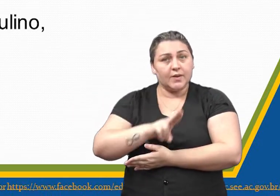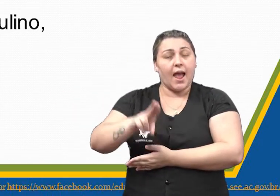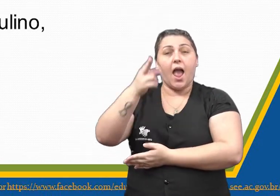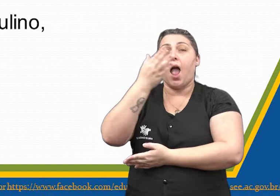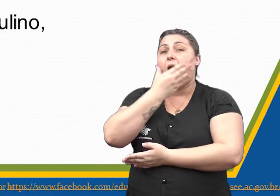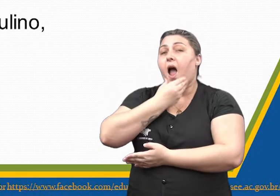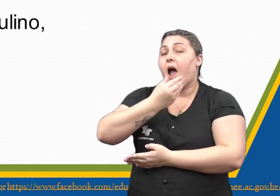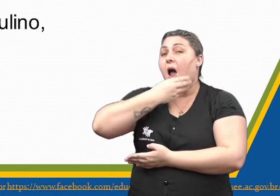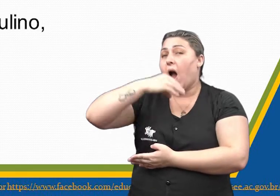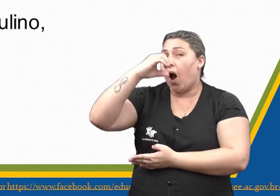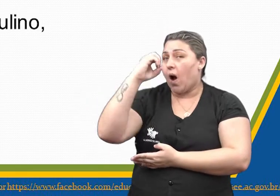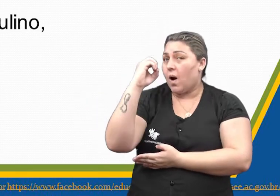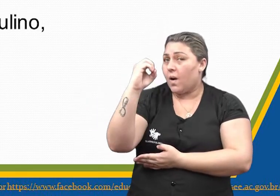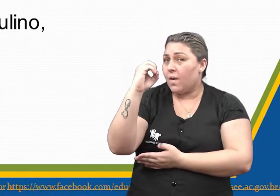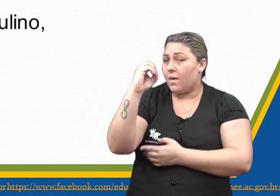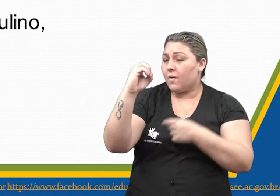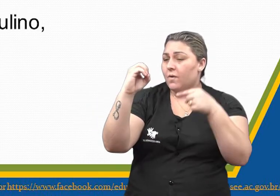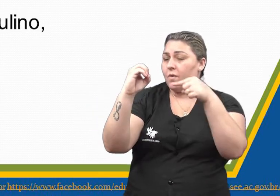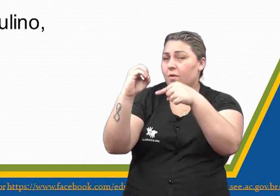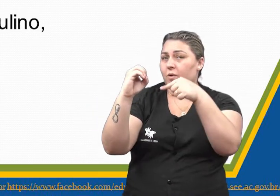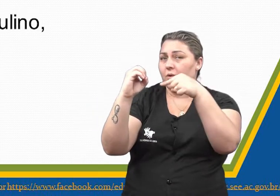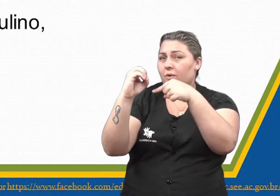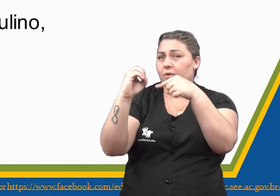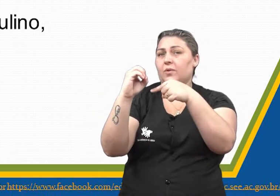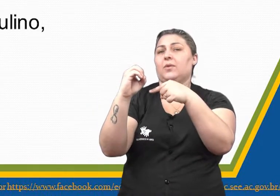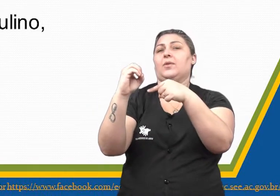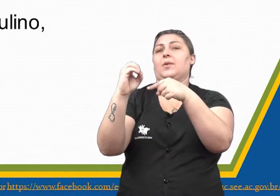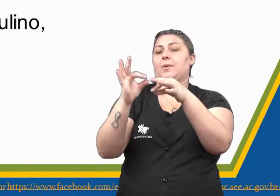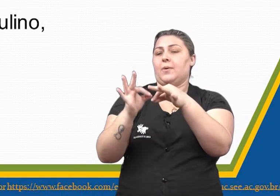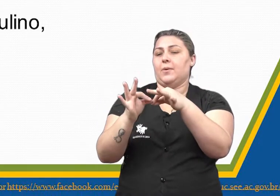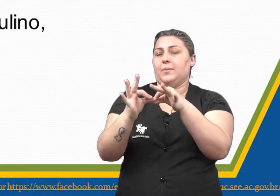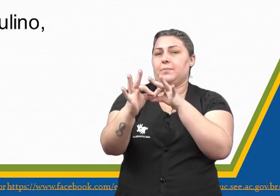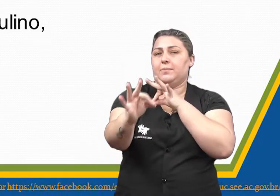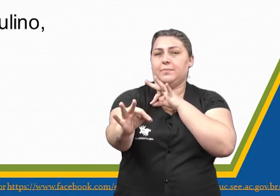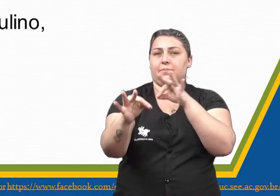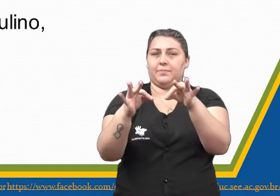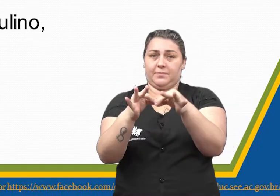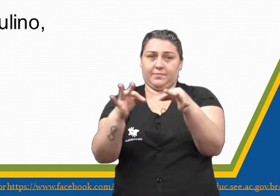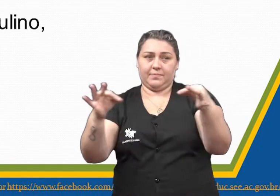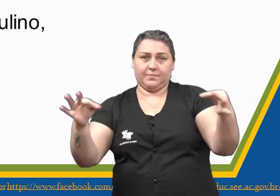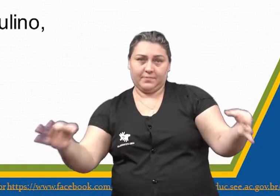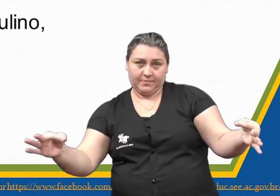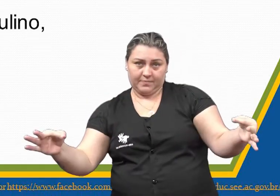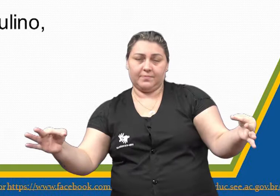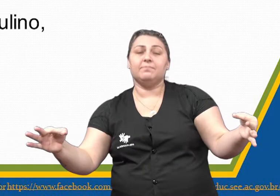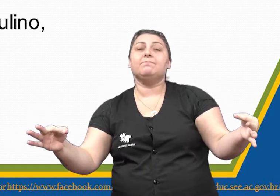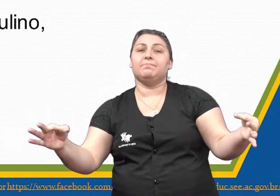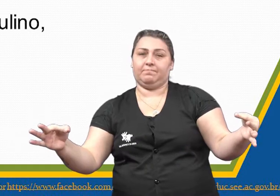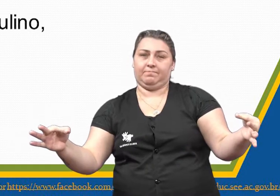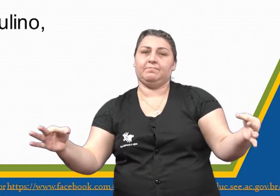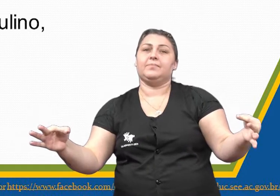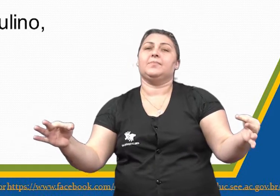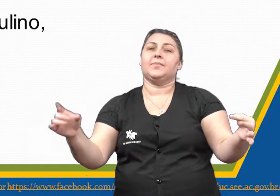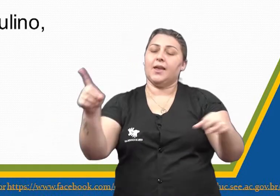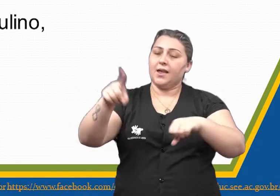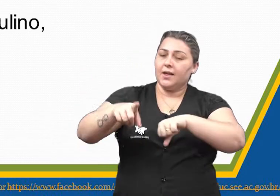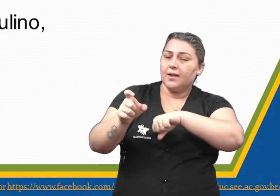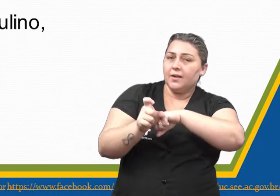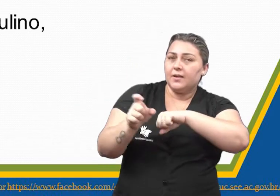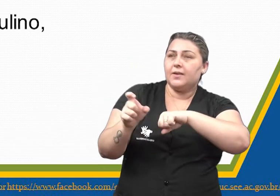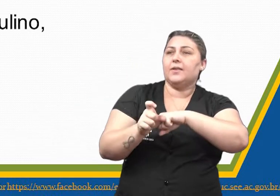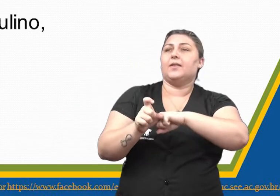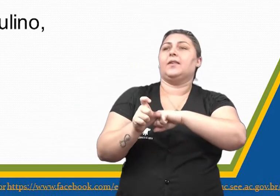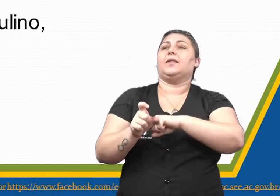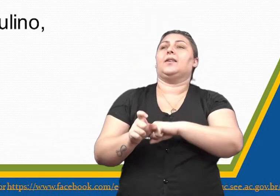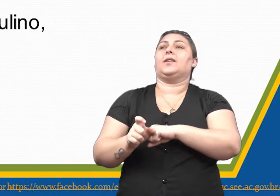vamos falar, quando nós estivermos usando para medir grandezas, nós vamos utilizar o, né? E nós vamos falar